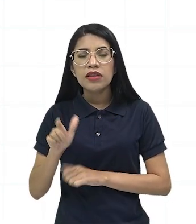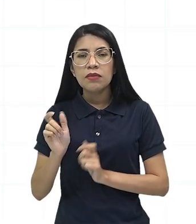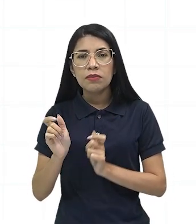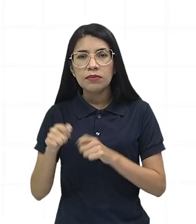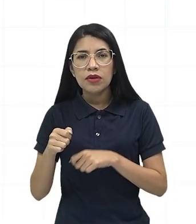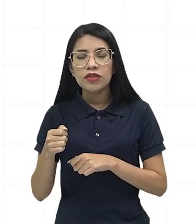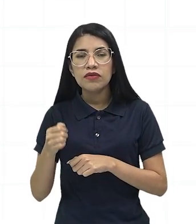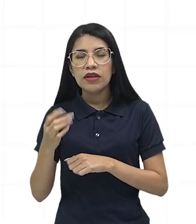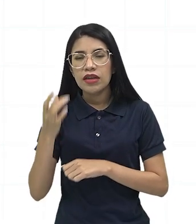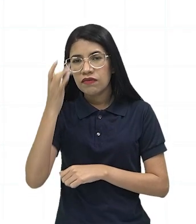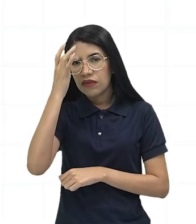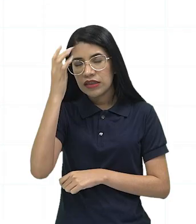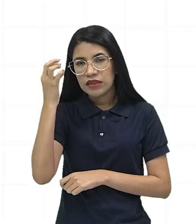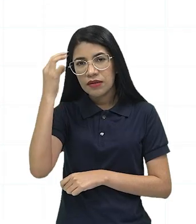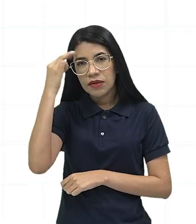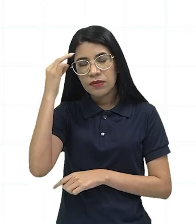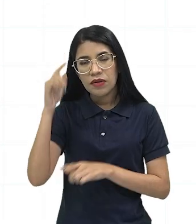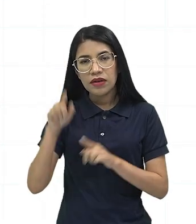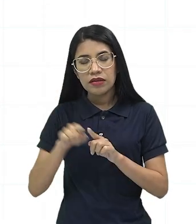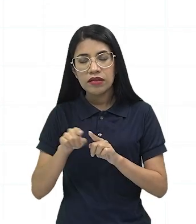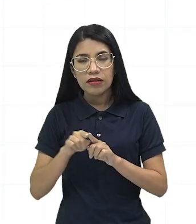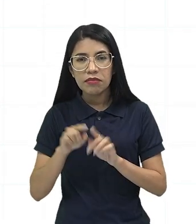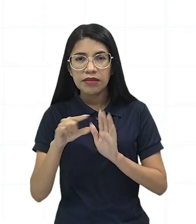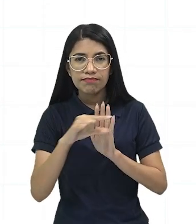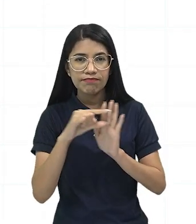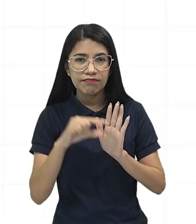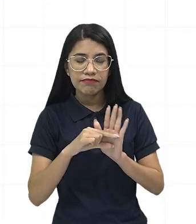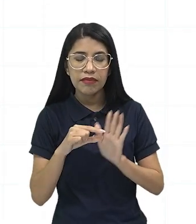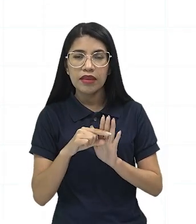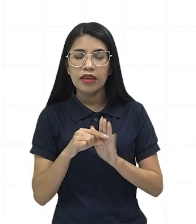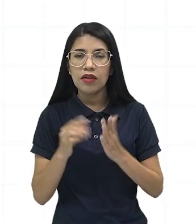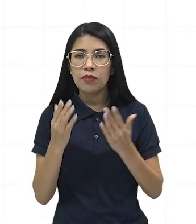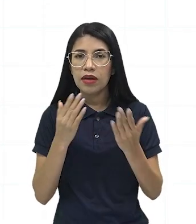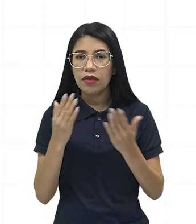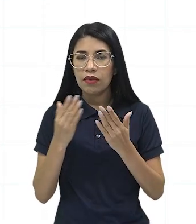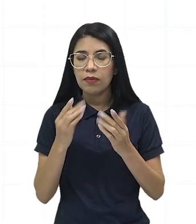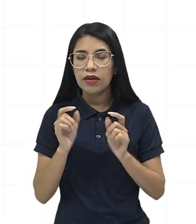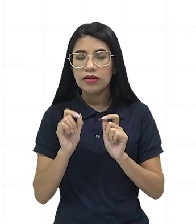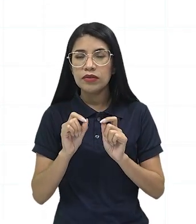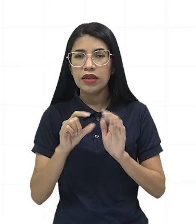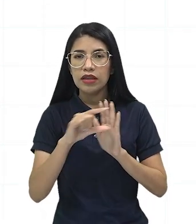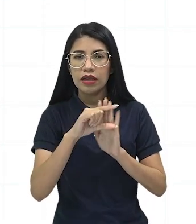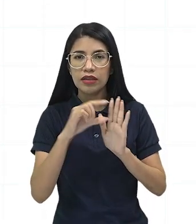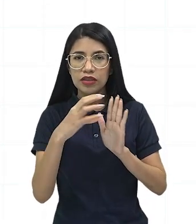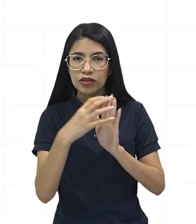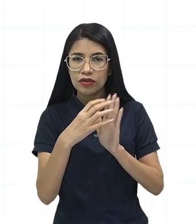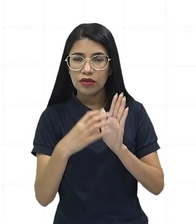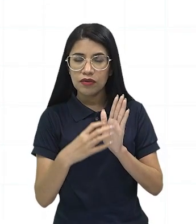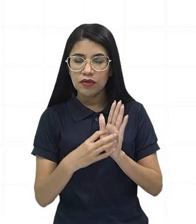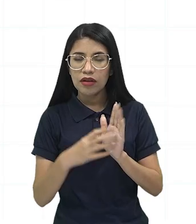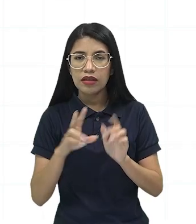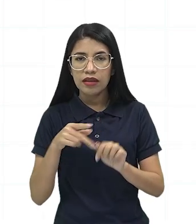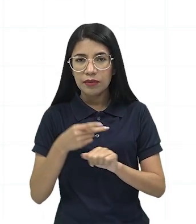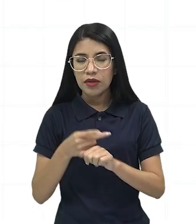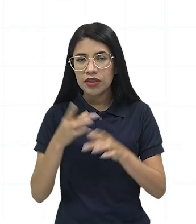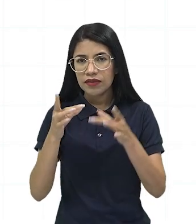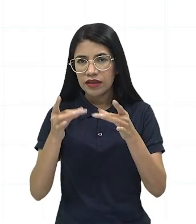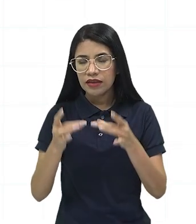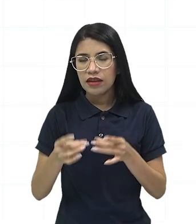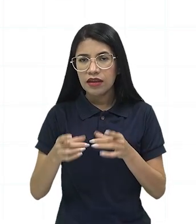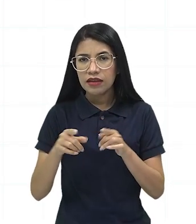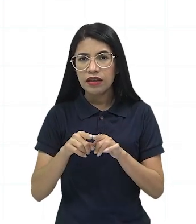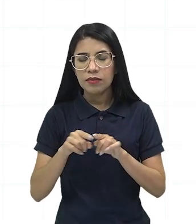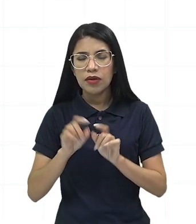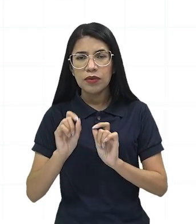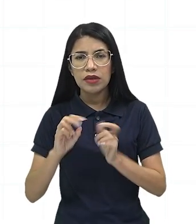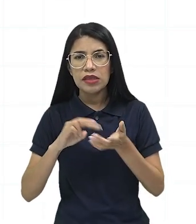o poema, a criar uma unidade, um refrão, um paralelo entre as estrofes. A gente vai falar um pouquinho depois, relembrar na